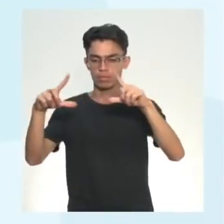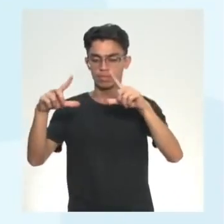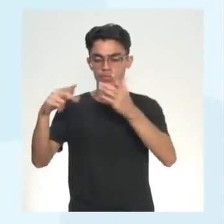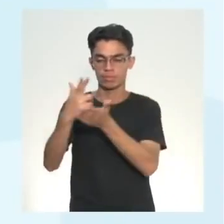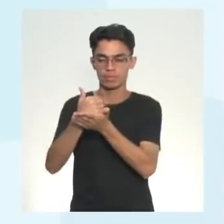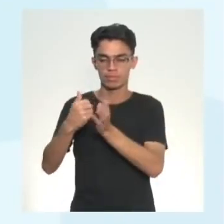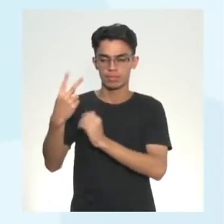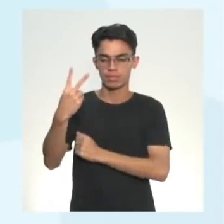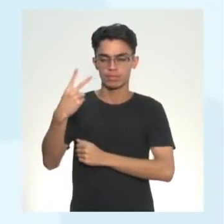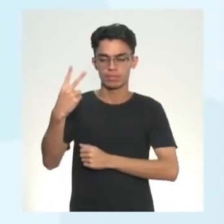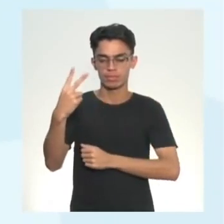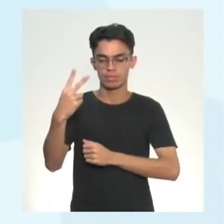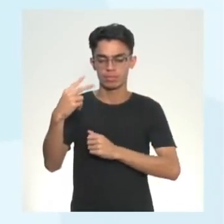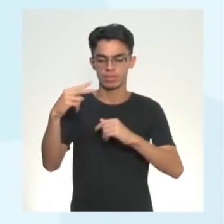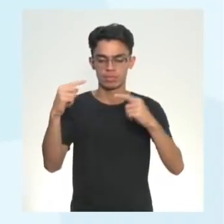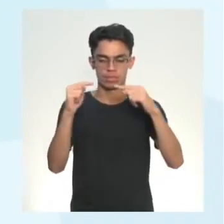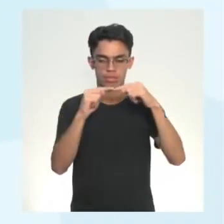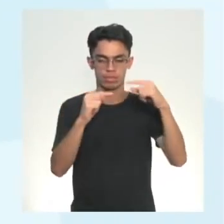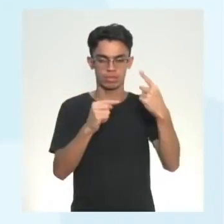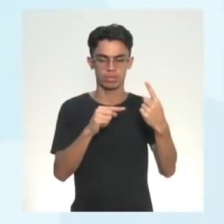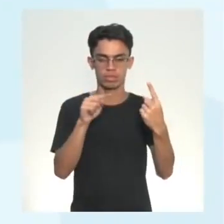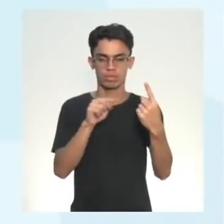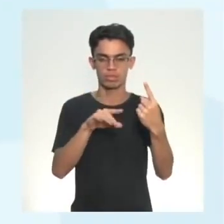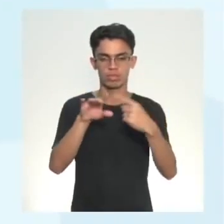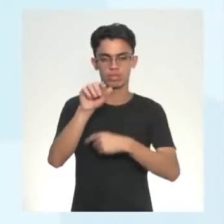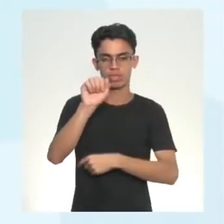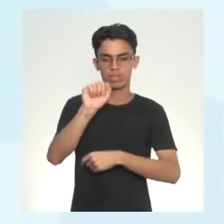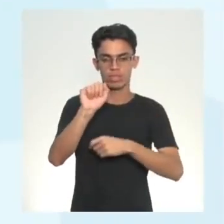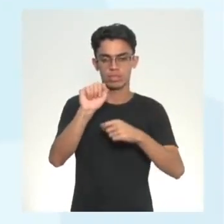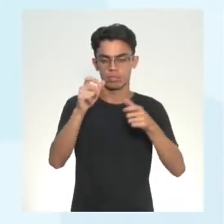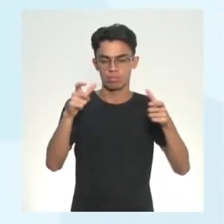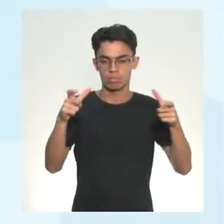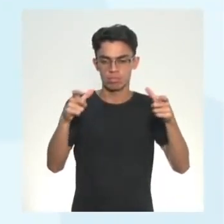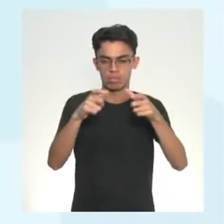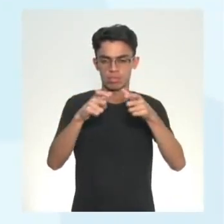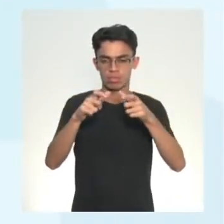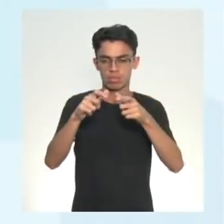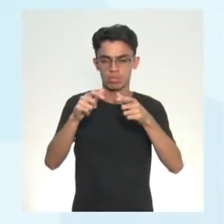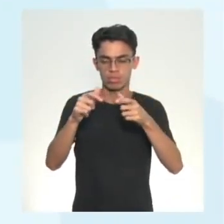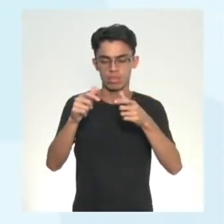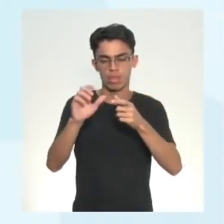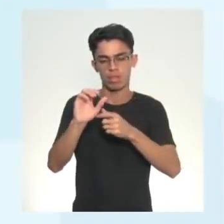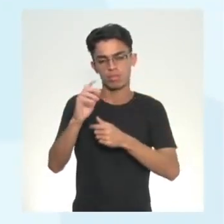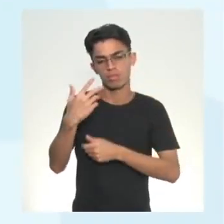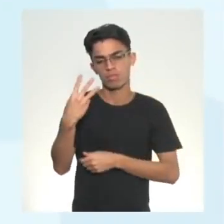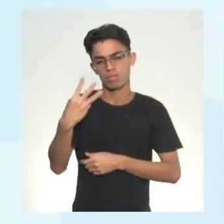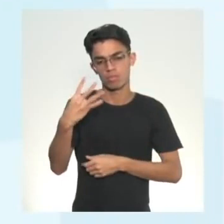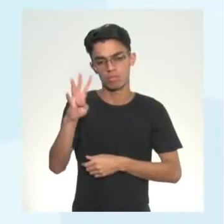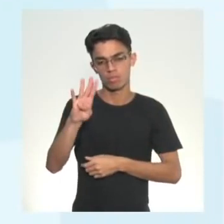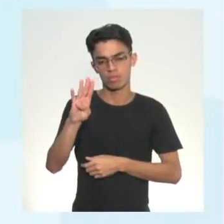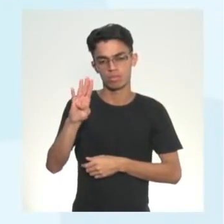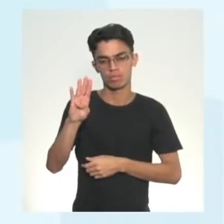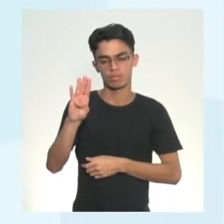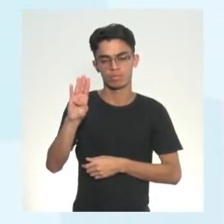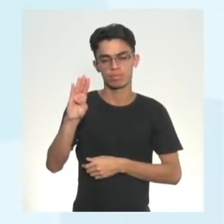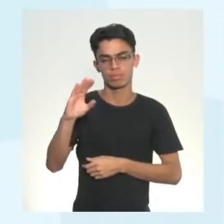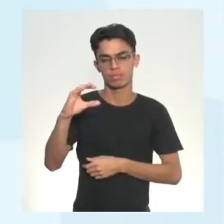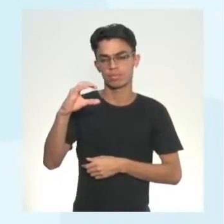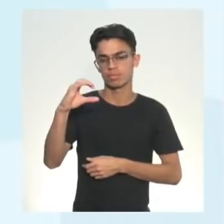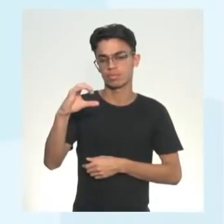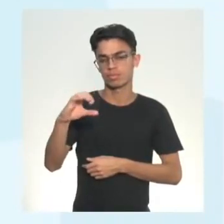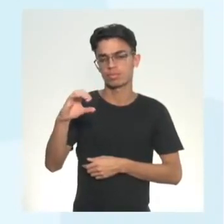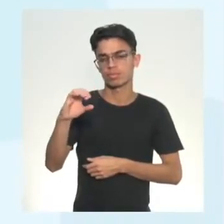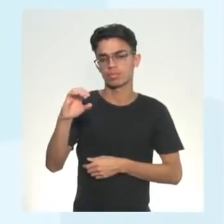em relação à figura 1 ficou A, reduzido à metade, B, inalterado, C,